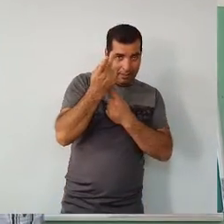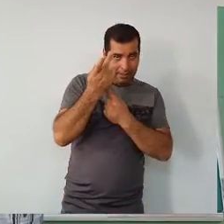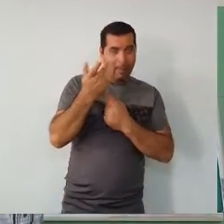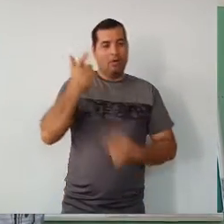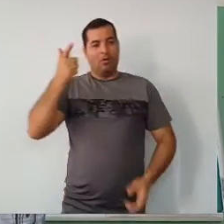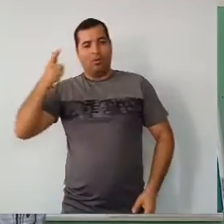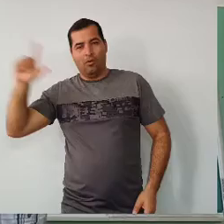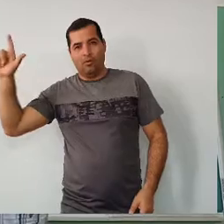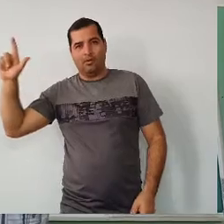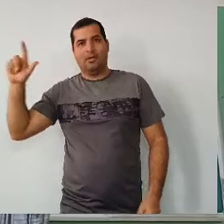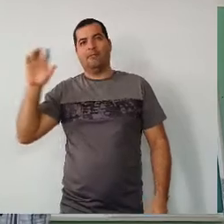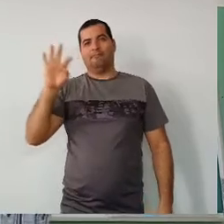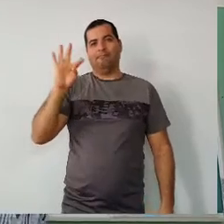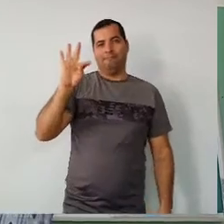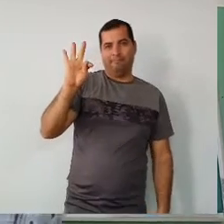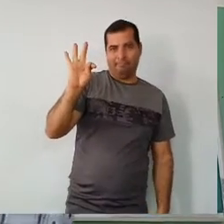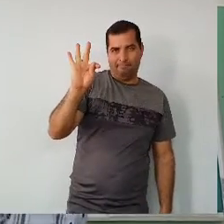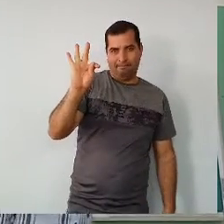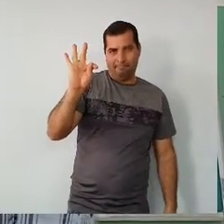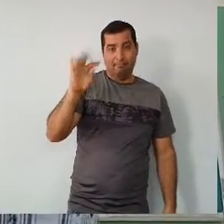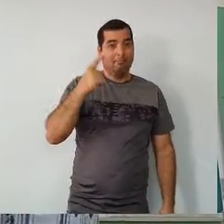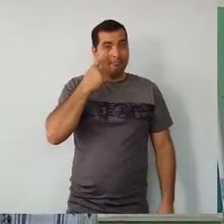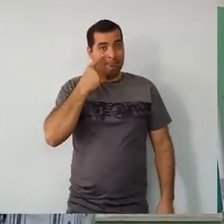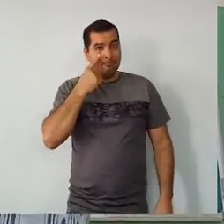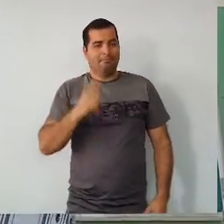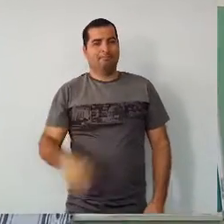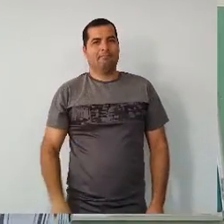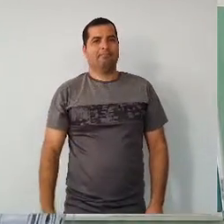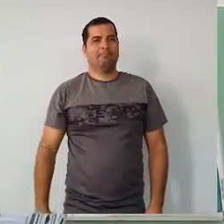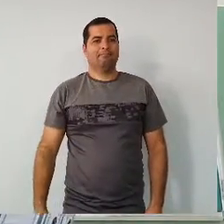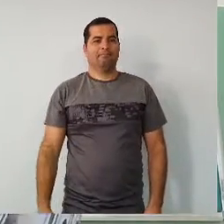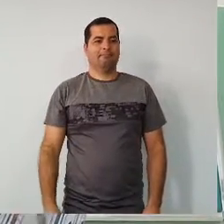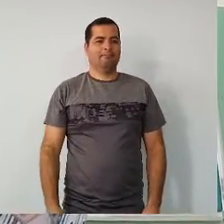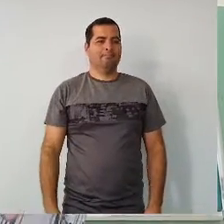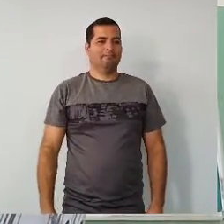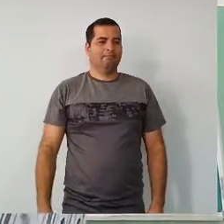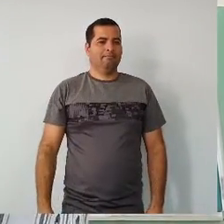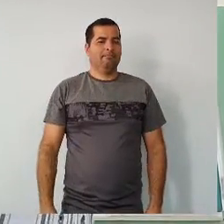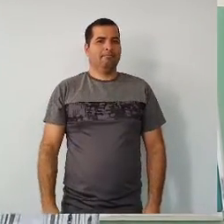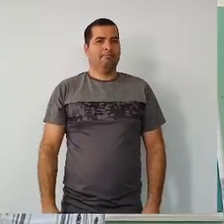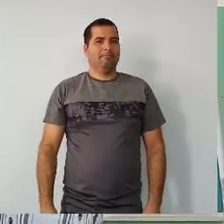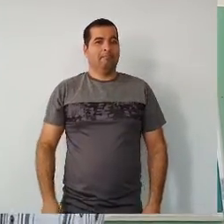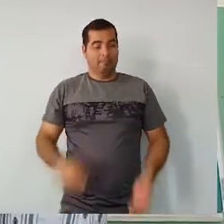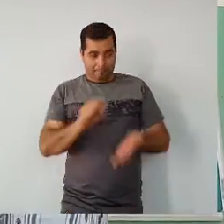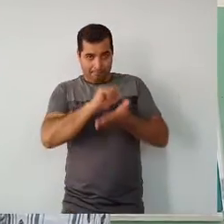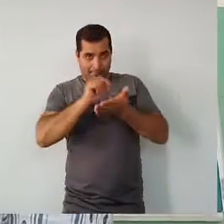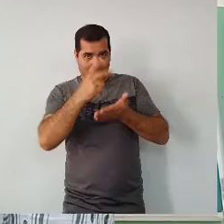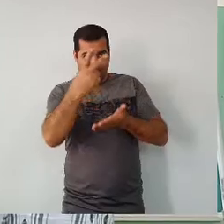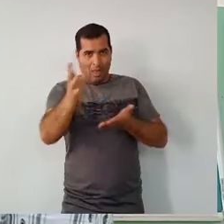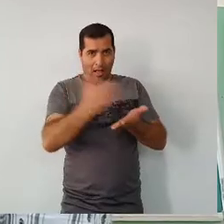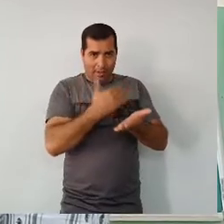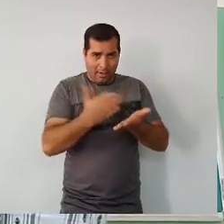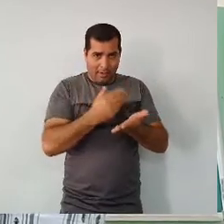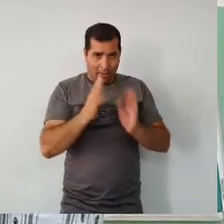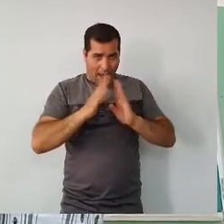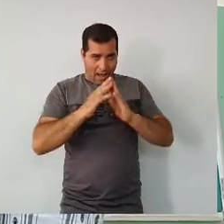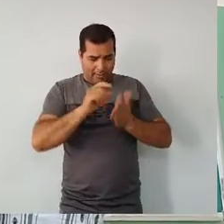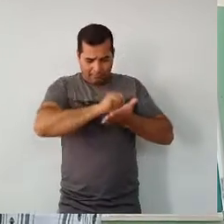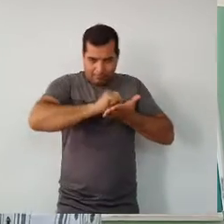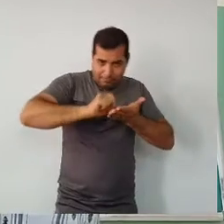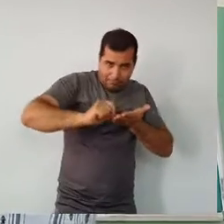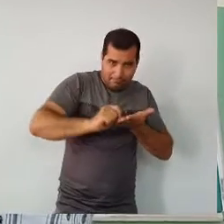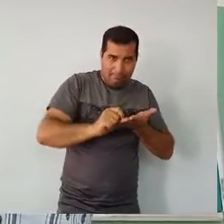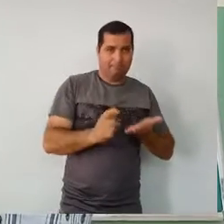H e uma com a letra T. Vamos lá? Anota aí no seu